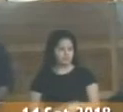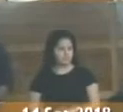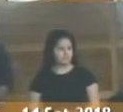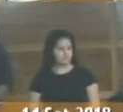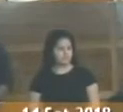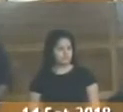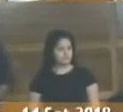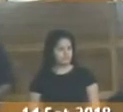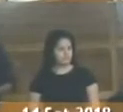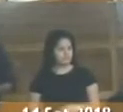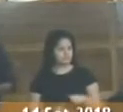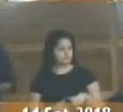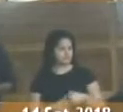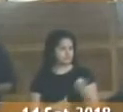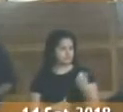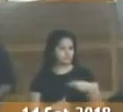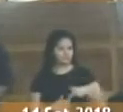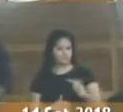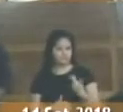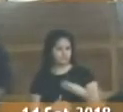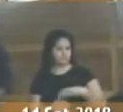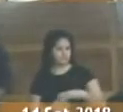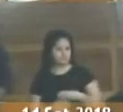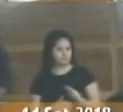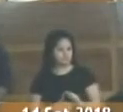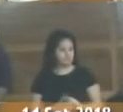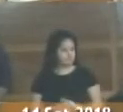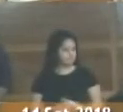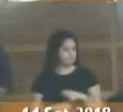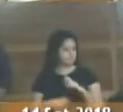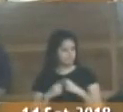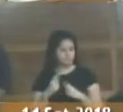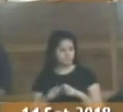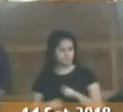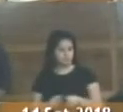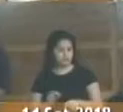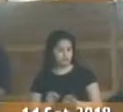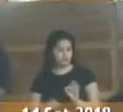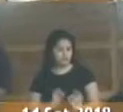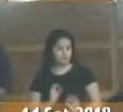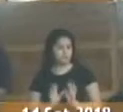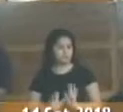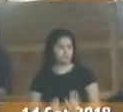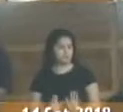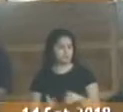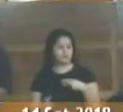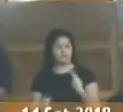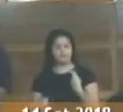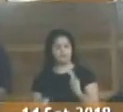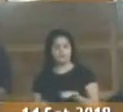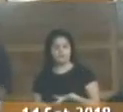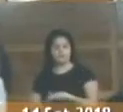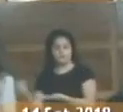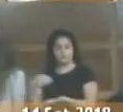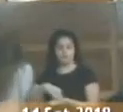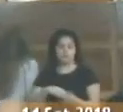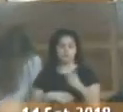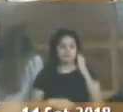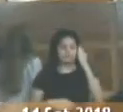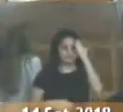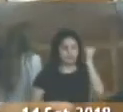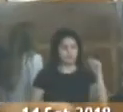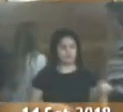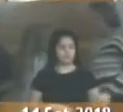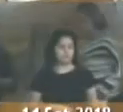a segundo, terceiro e quarto plano, mas os que estão aqui sabem da sensibilidade e da